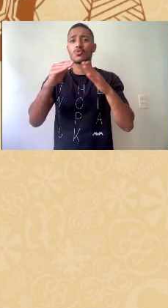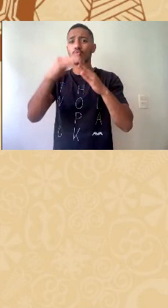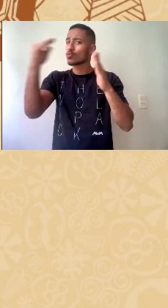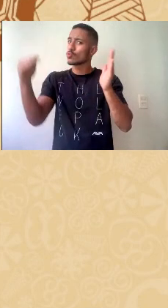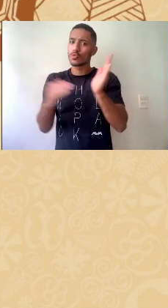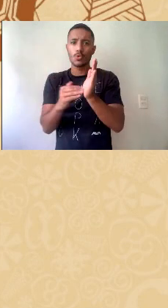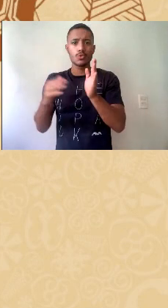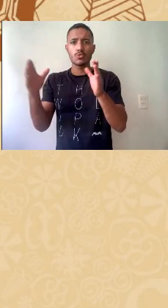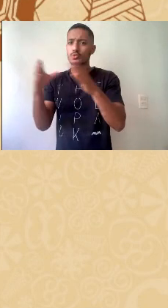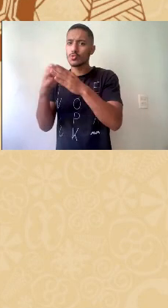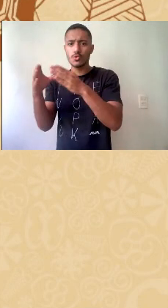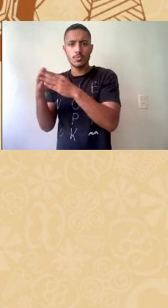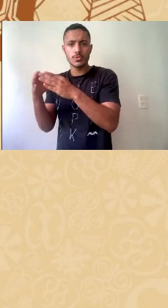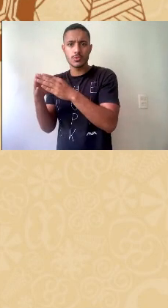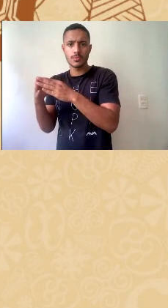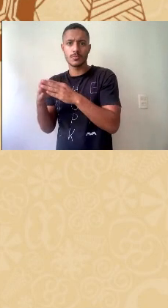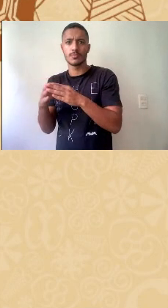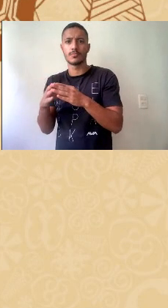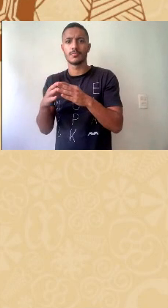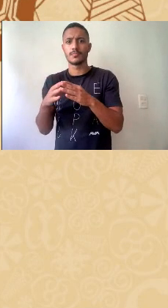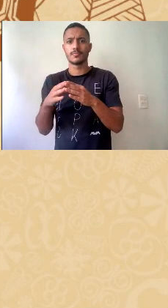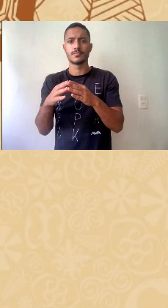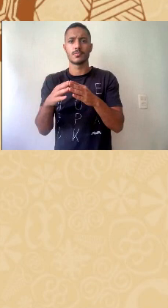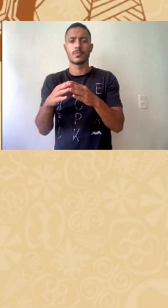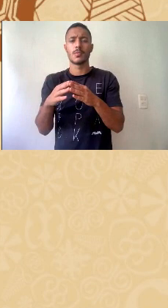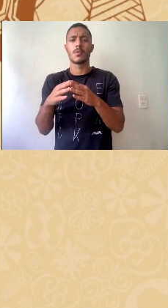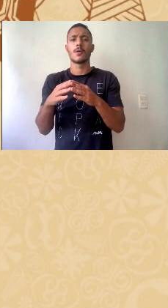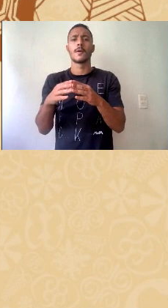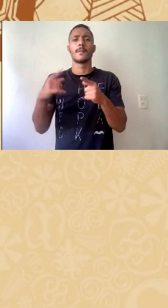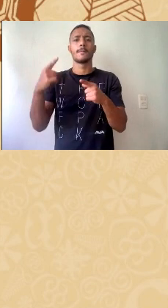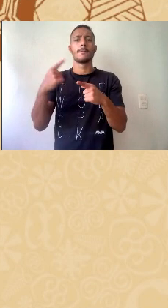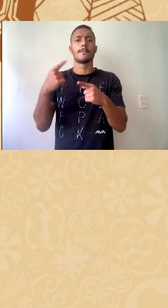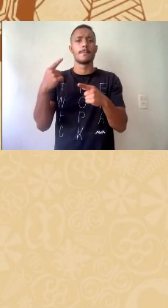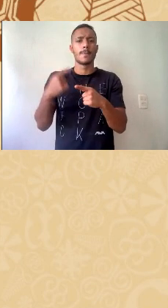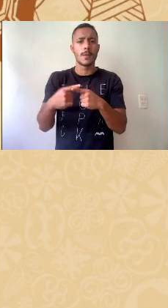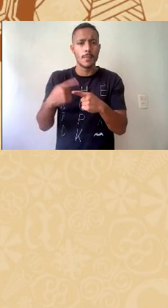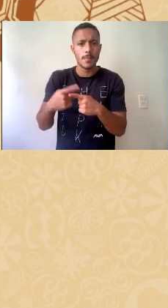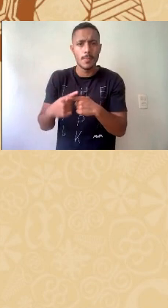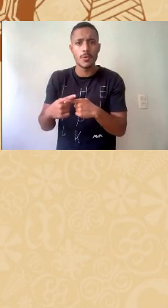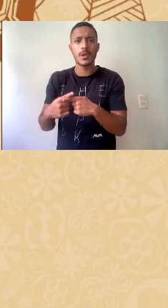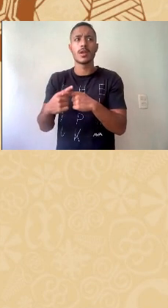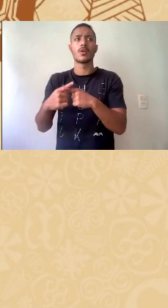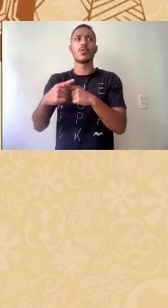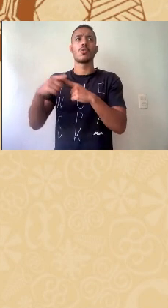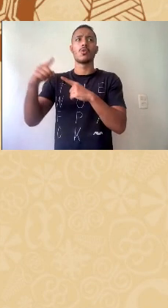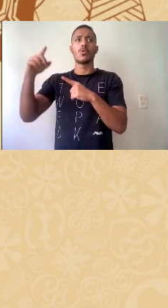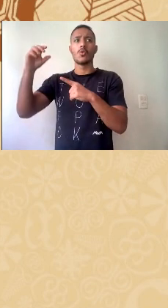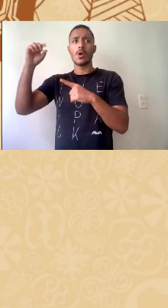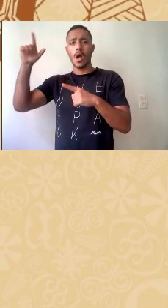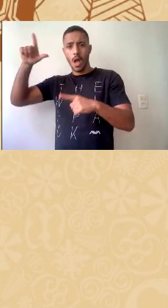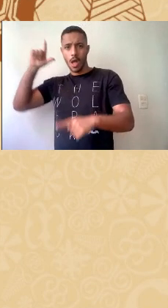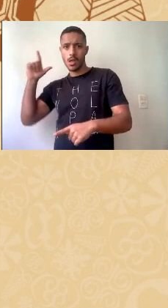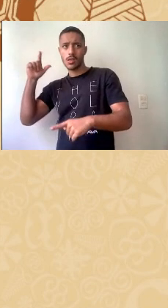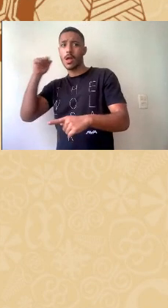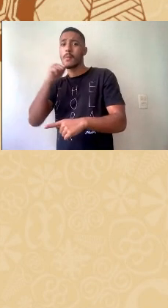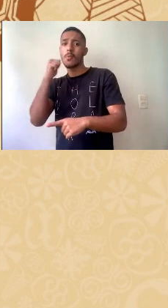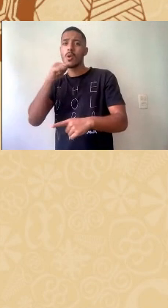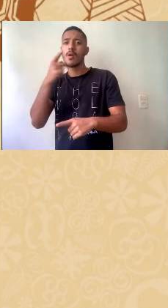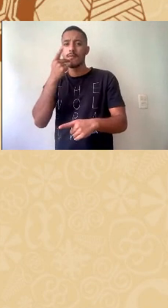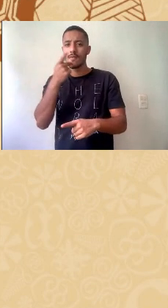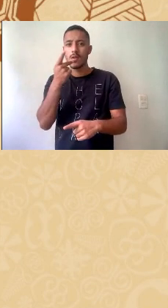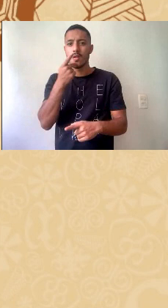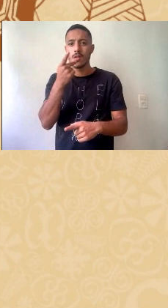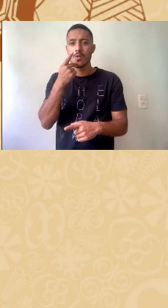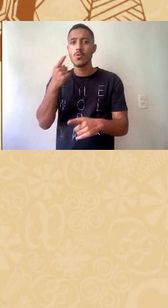seja, dentro dos movimentos sociais. Até porque, de acordo com o que a Cláudia trouxe, a gente aprendeu isso, né, que a conquista